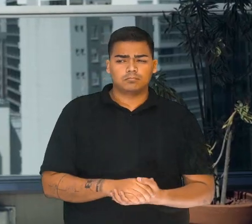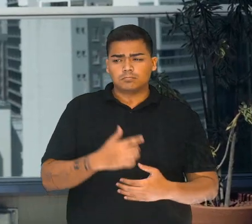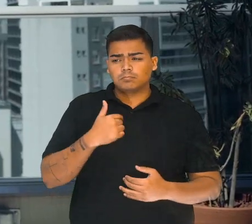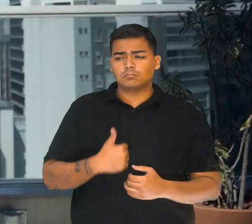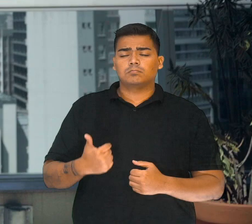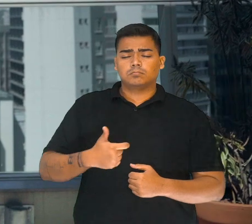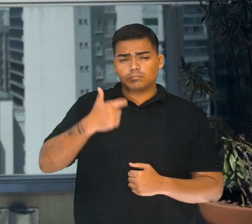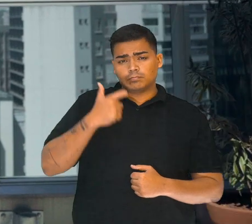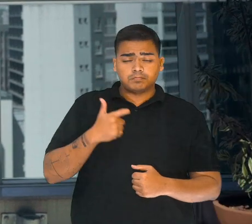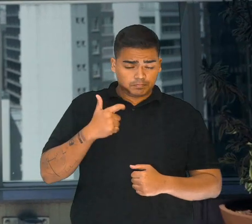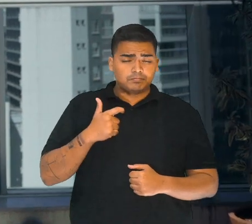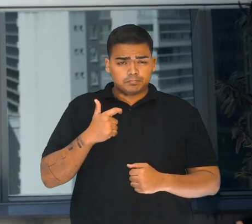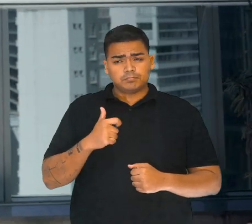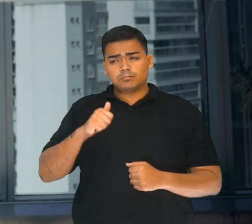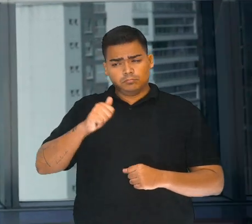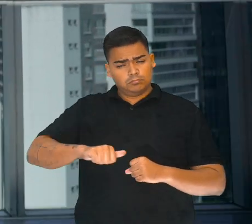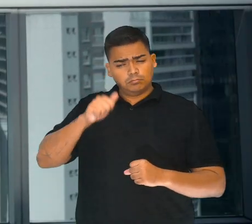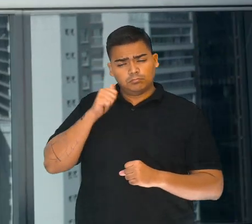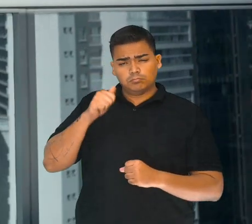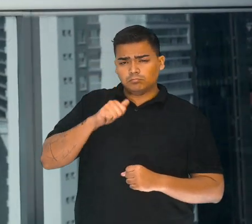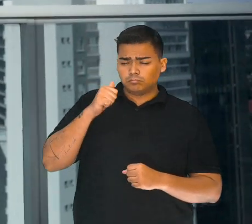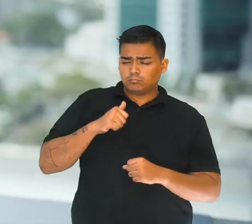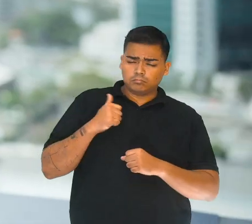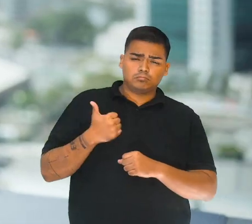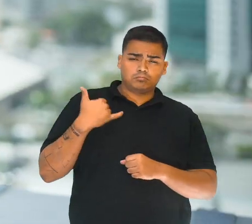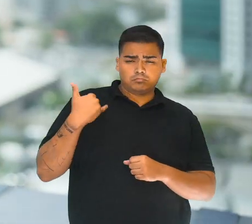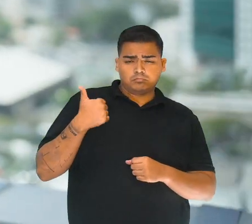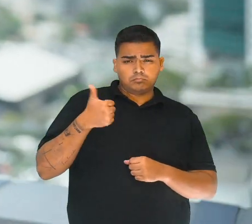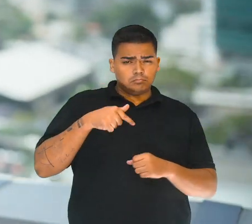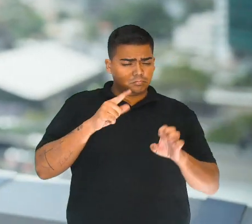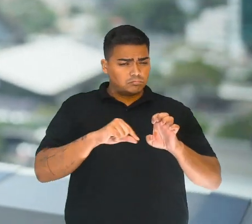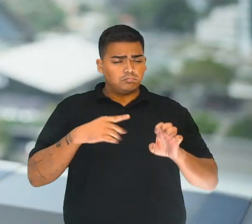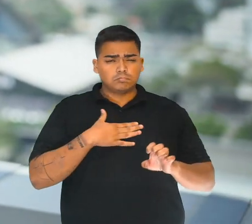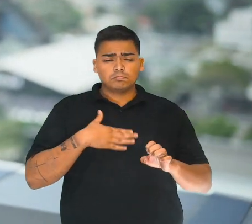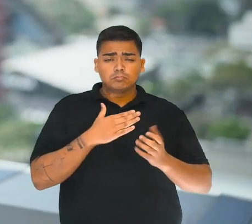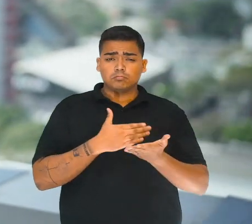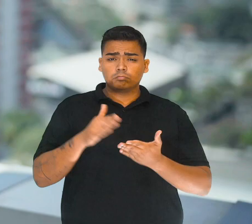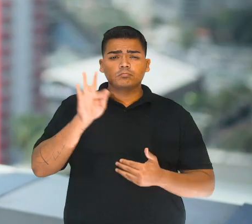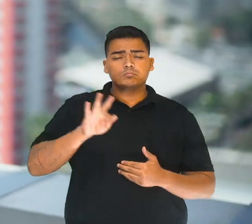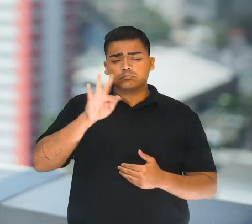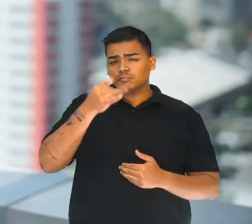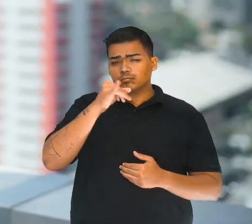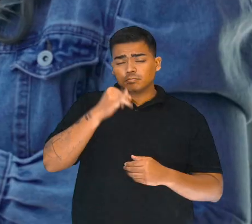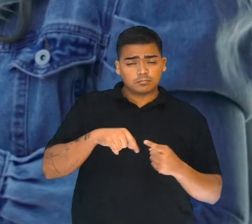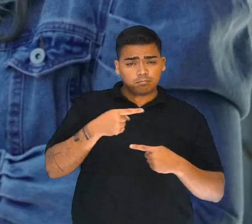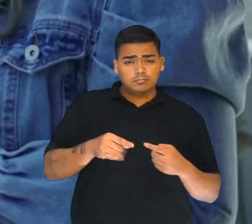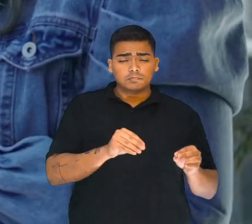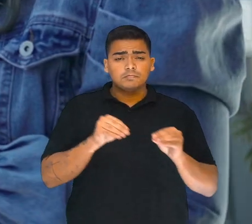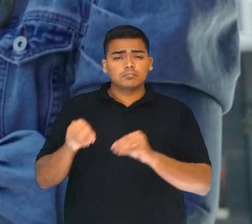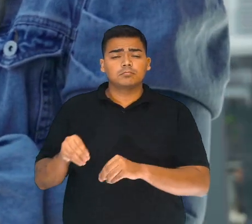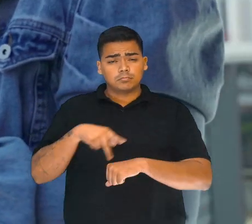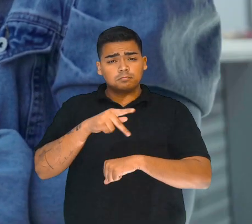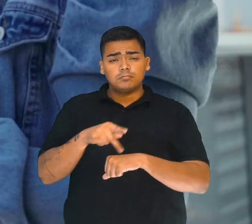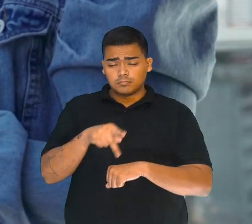Eu sou da Sérvia, né? Saí da Sérvia com 17 anos, fiz faculdade em Milão, na Itália. Depois fui morar em